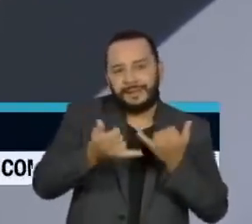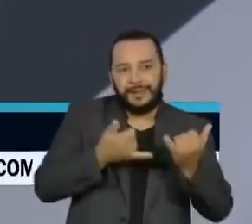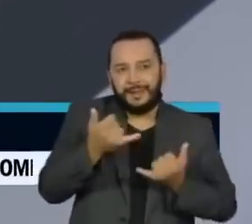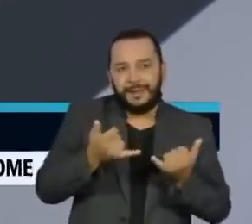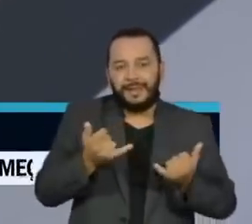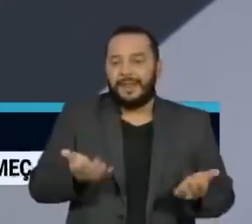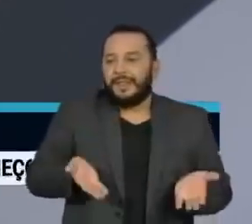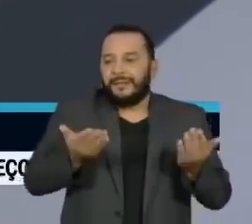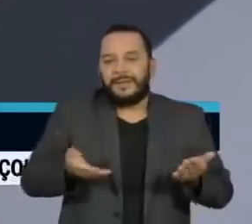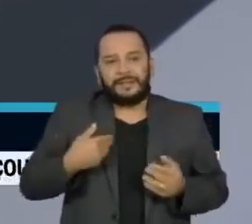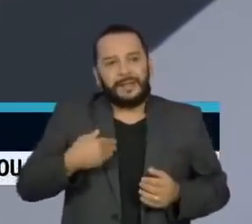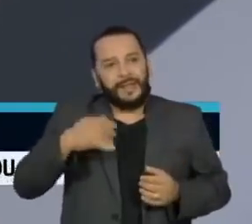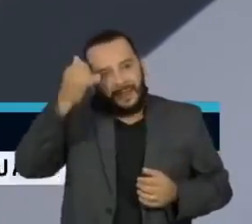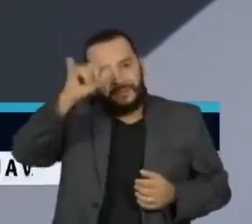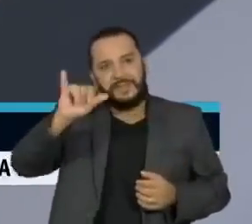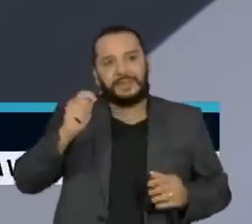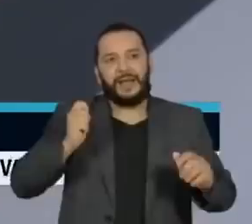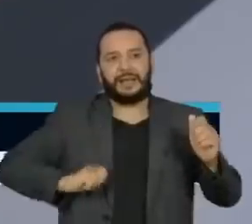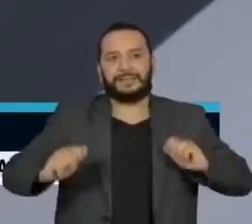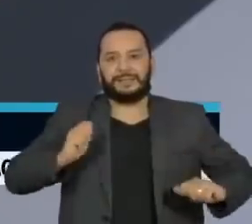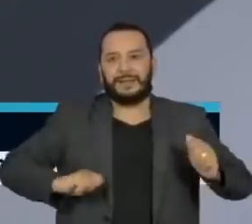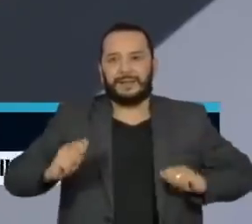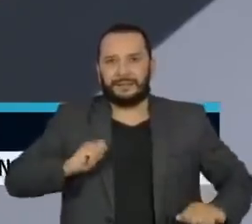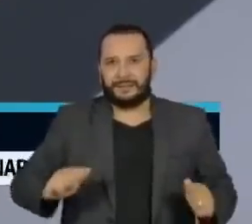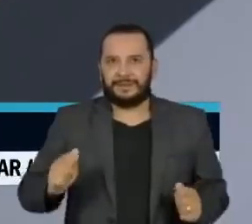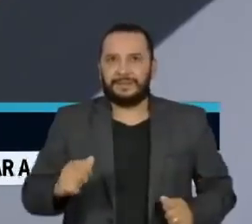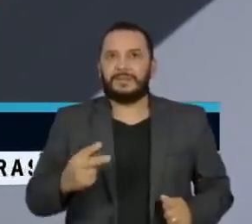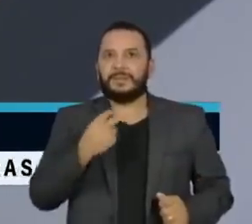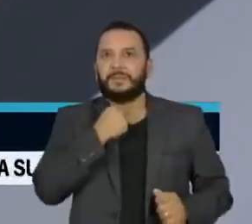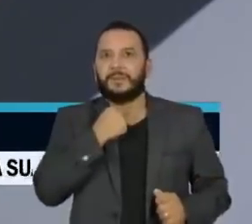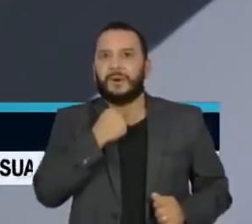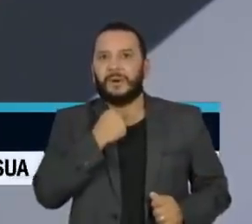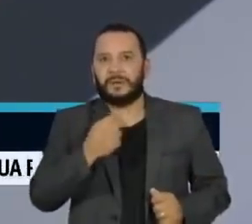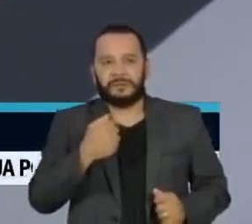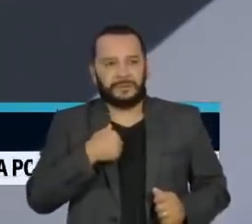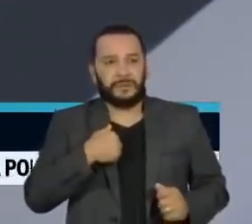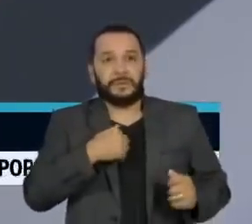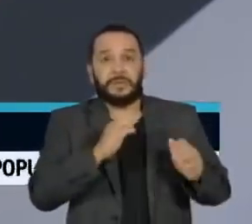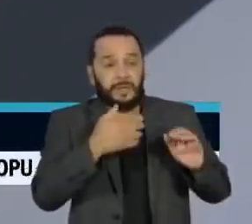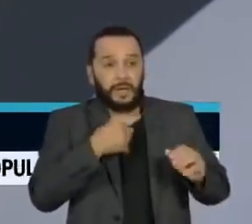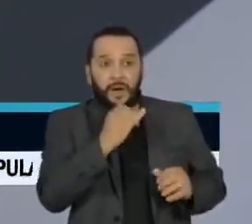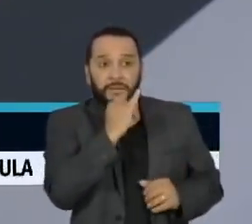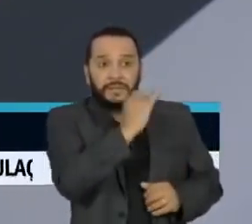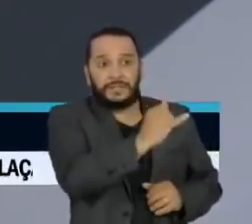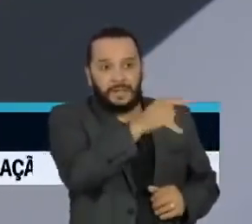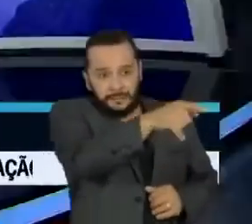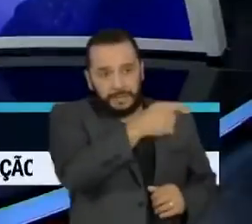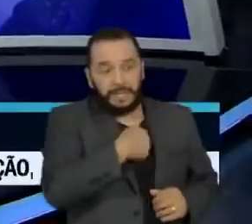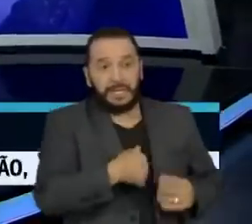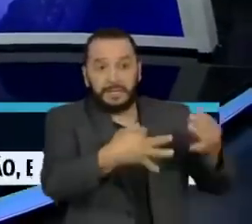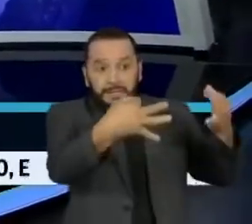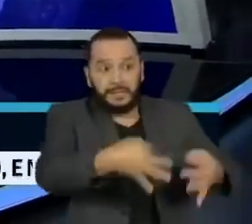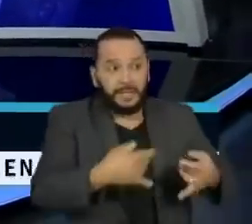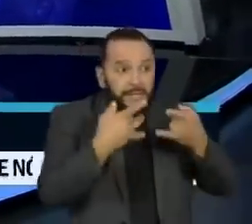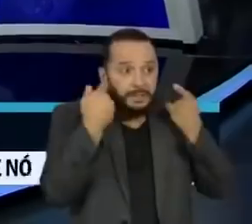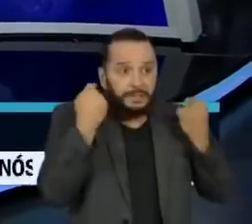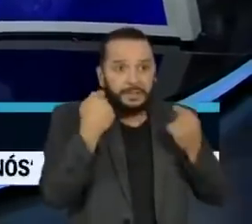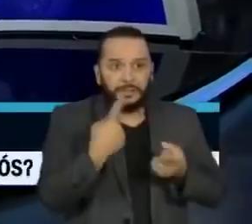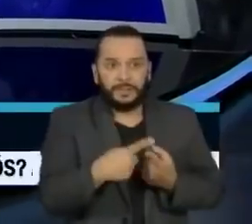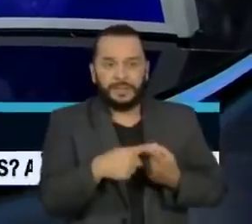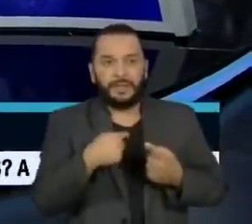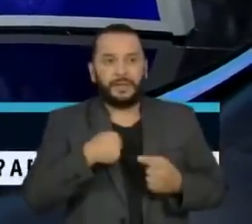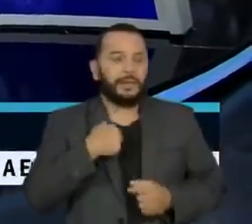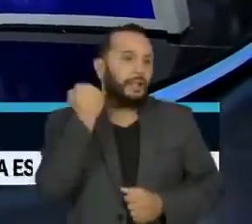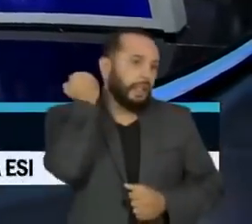estresse. Então, eu não posso falar pro outro fazer a coisa certa porque eu vou ficar estressado,